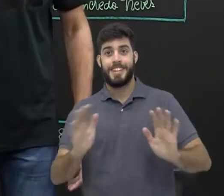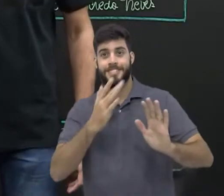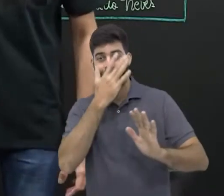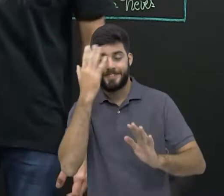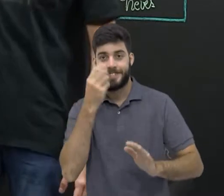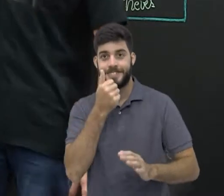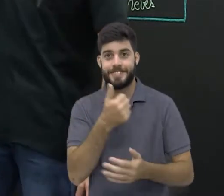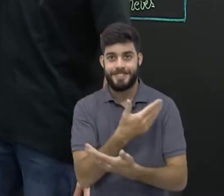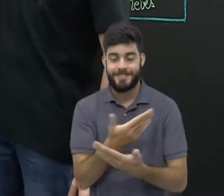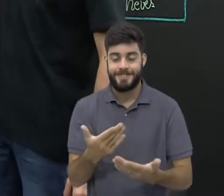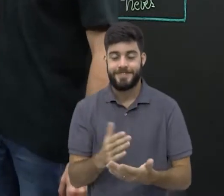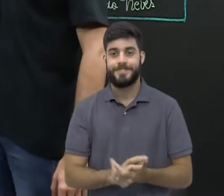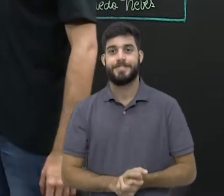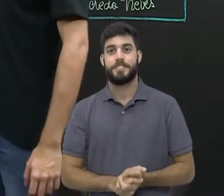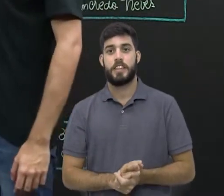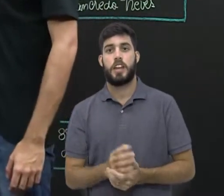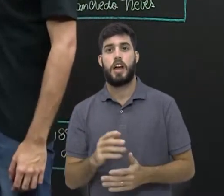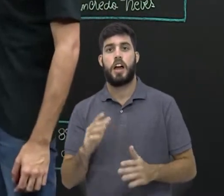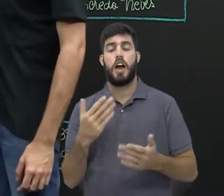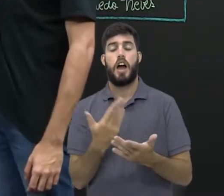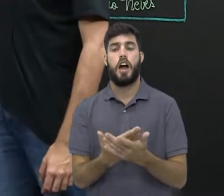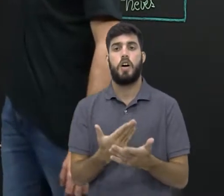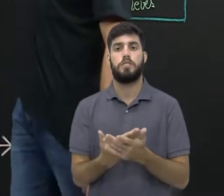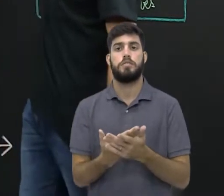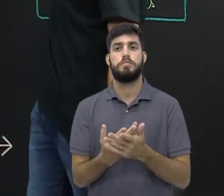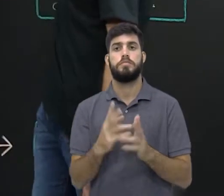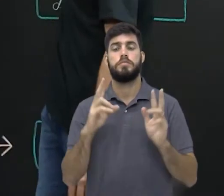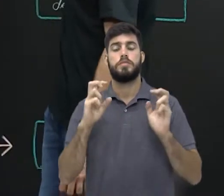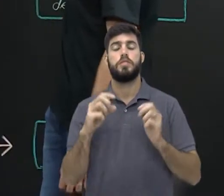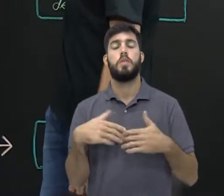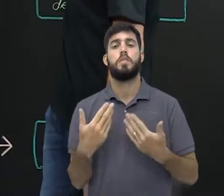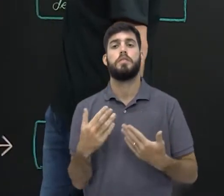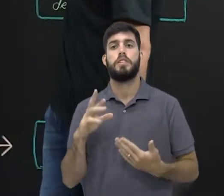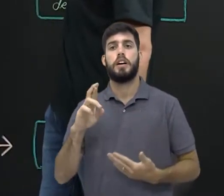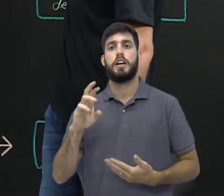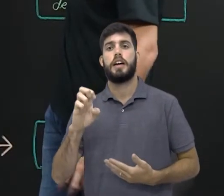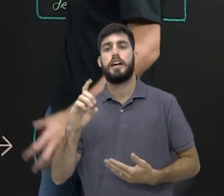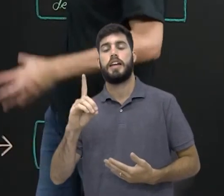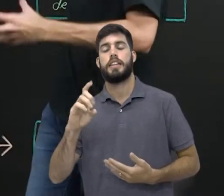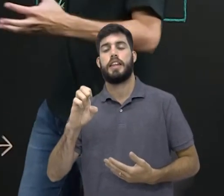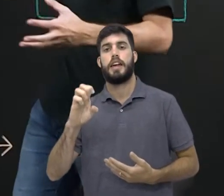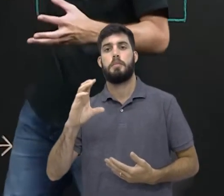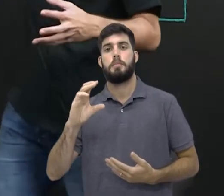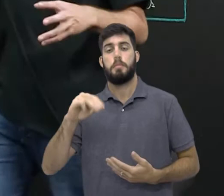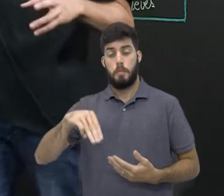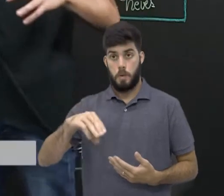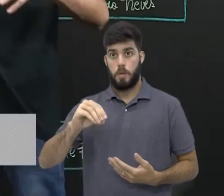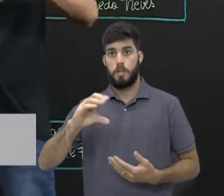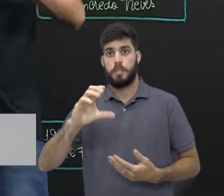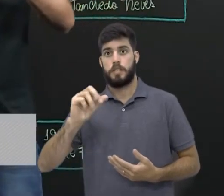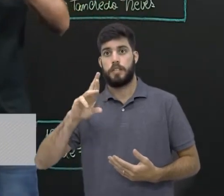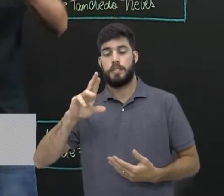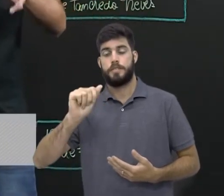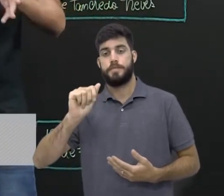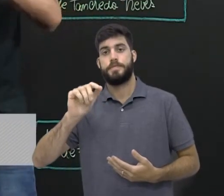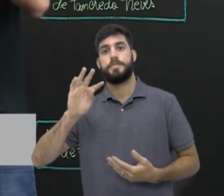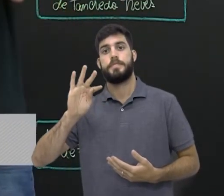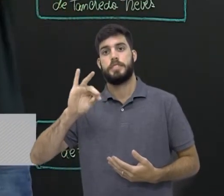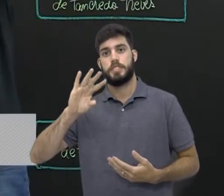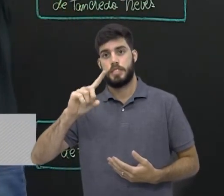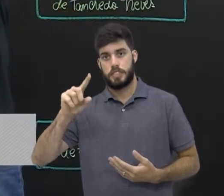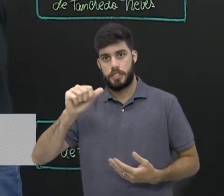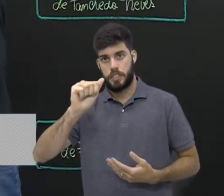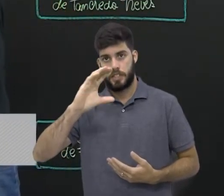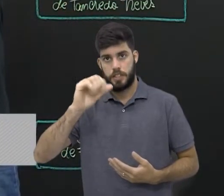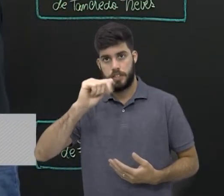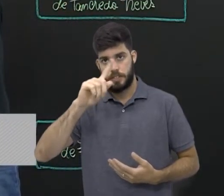pessoal, tudo bem? Essa aula tem como título a redemocratização, que a gente vai falar aqui um pouco sobre esse processo de fim